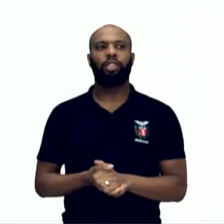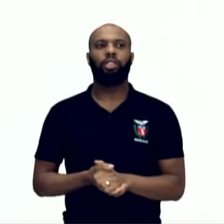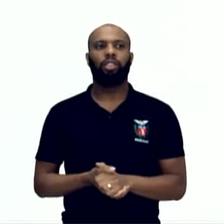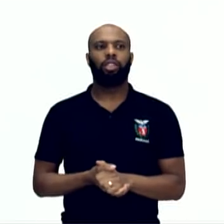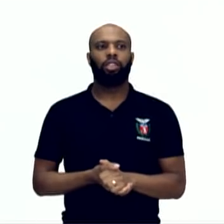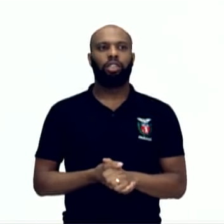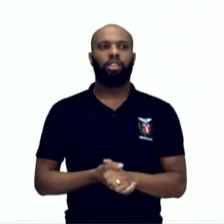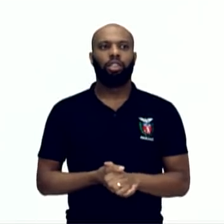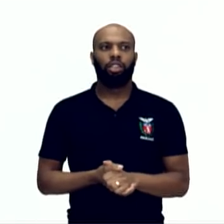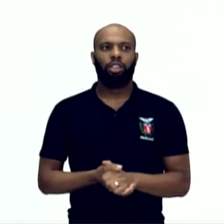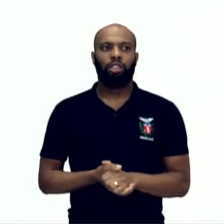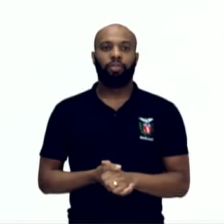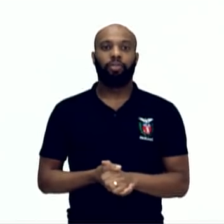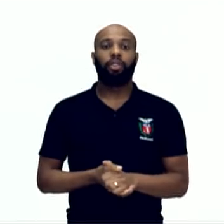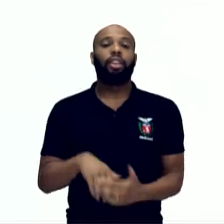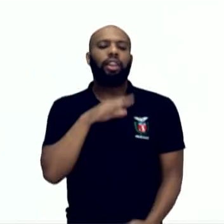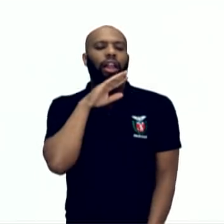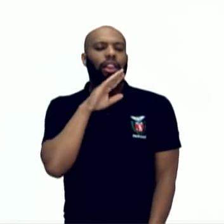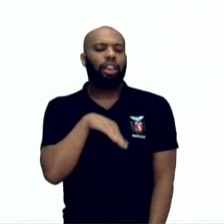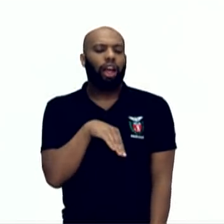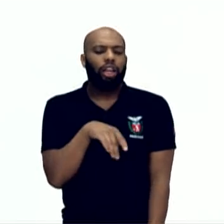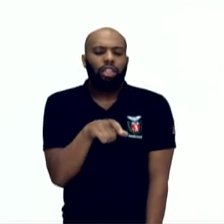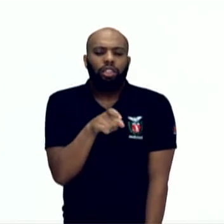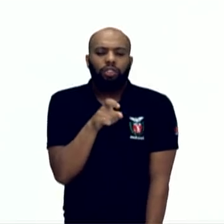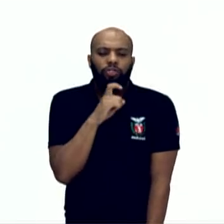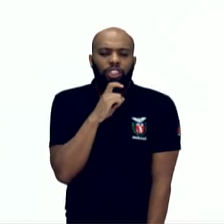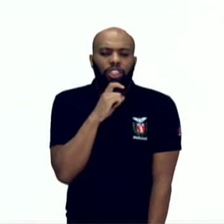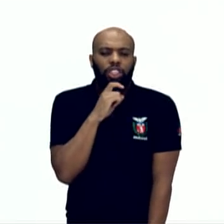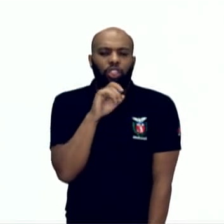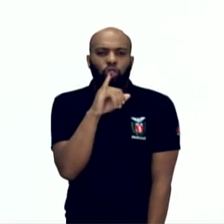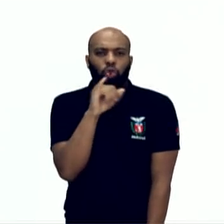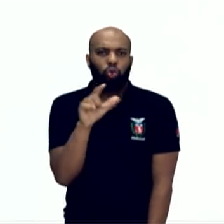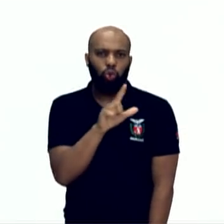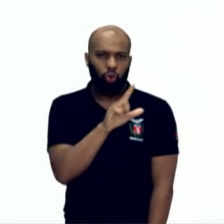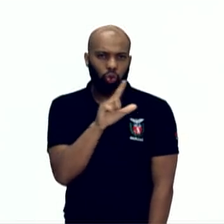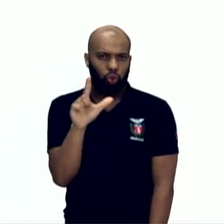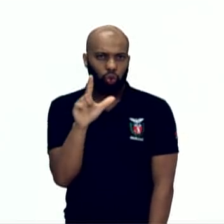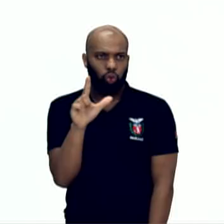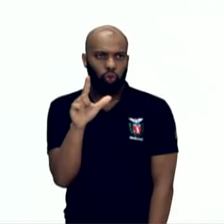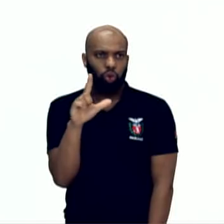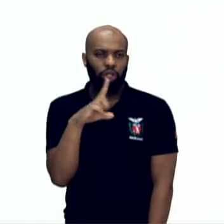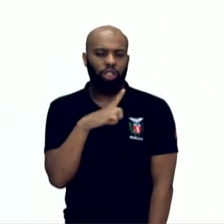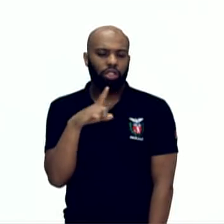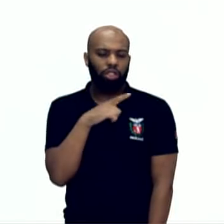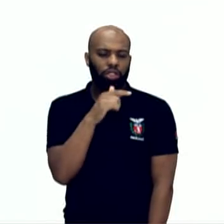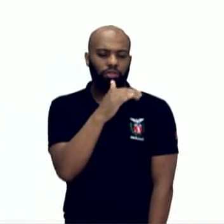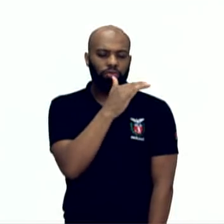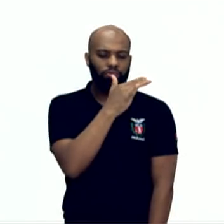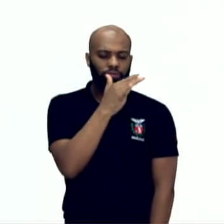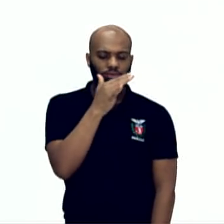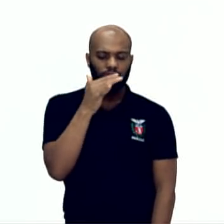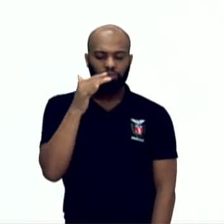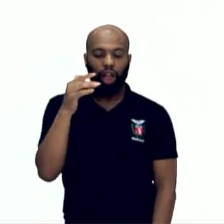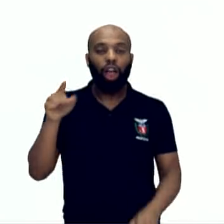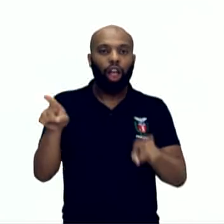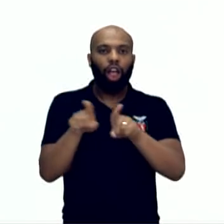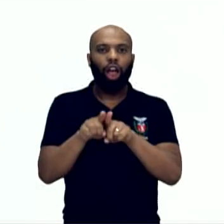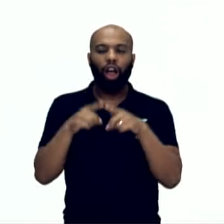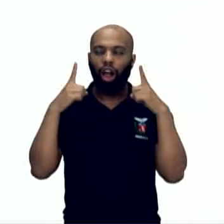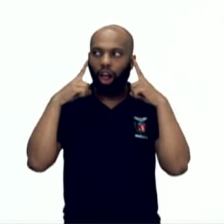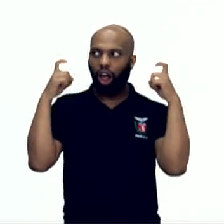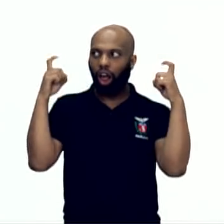só. Na tarde fria de julho, voa o cheiro, o barulho